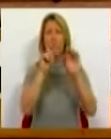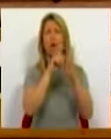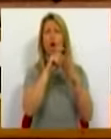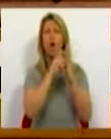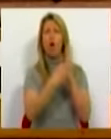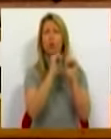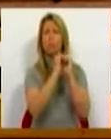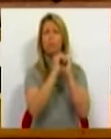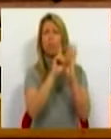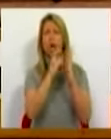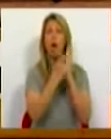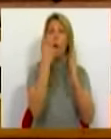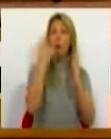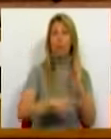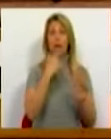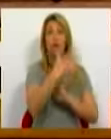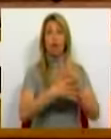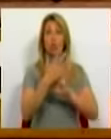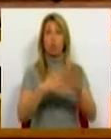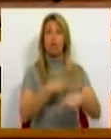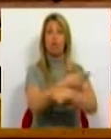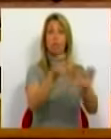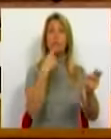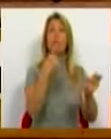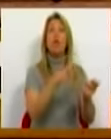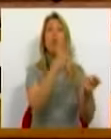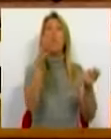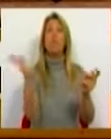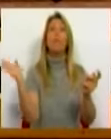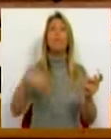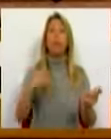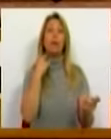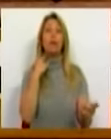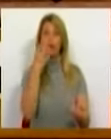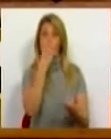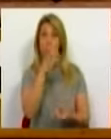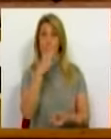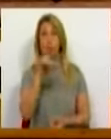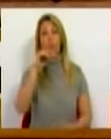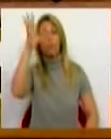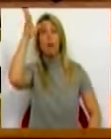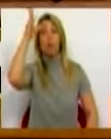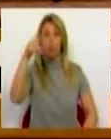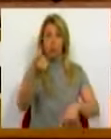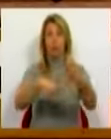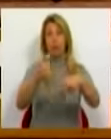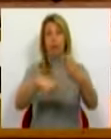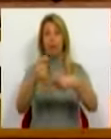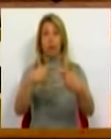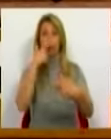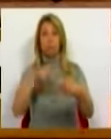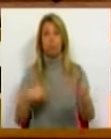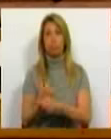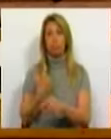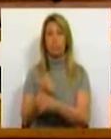a indústria e a distribuição a identificar a origem da carne de porco e do leite que são vendidos aos consumidores. A